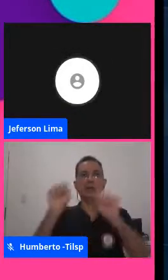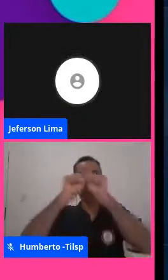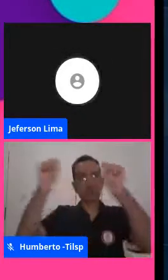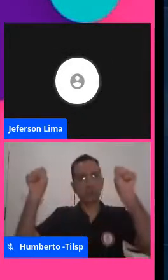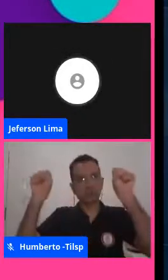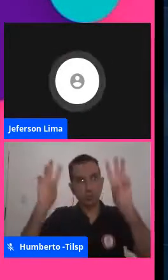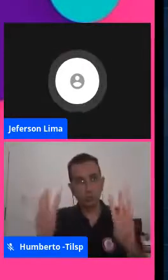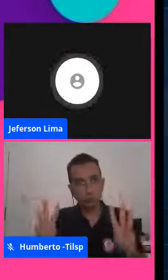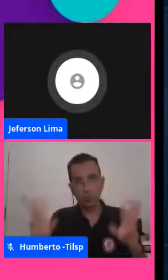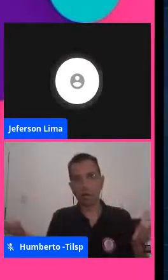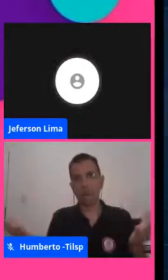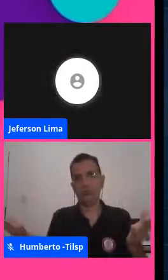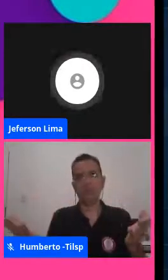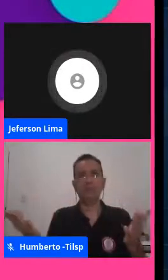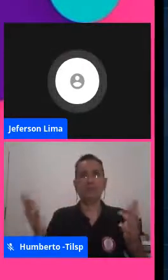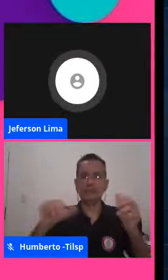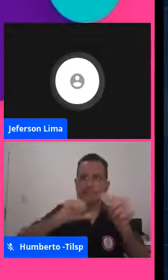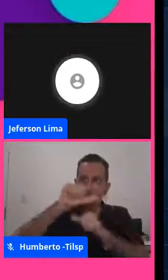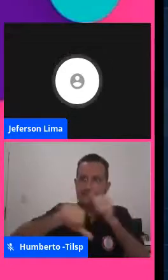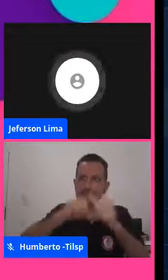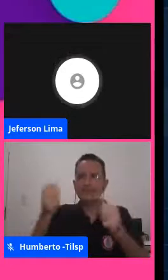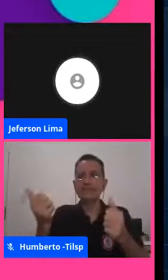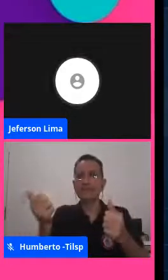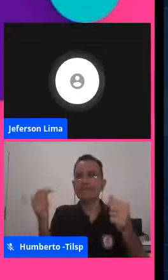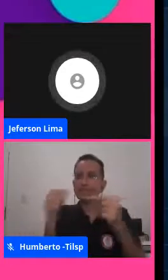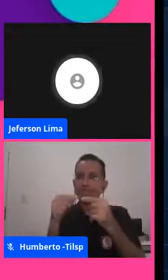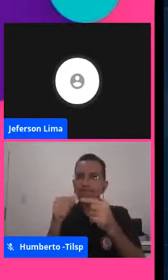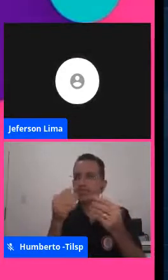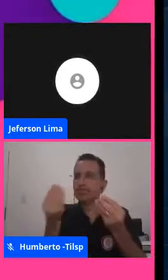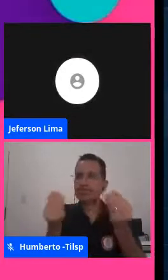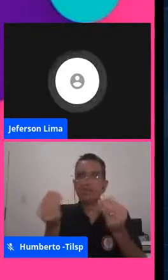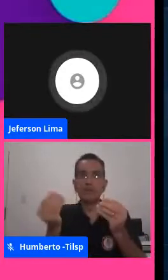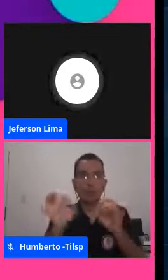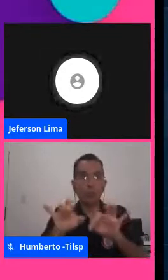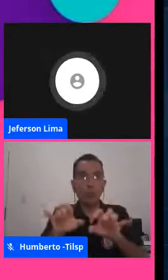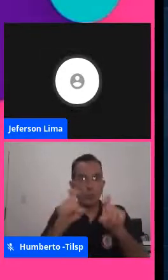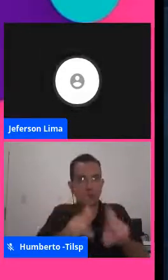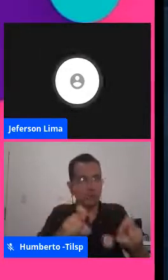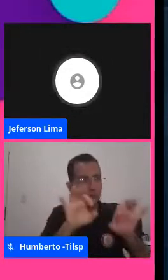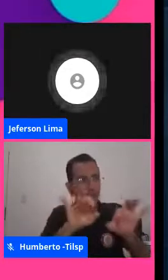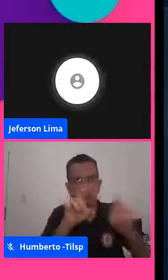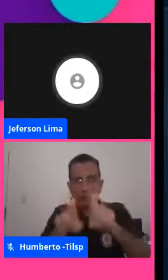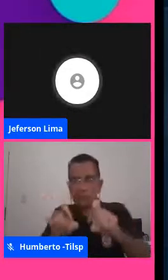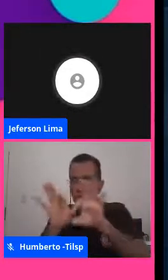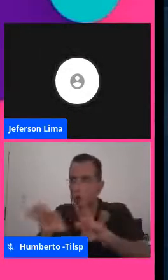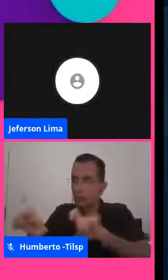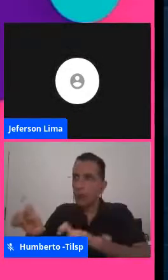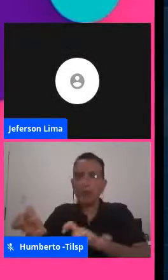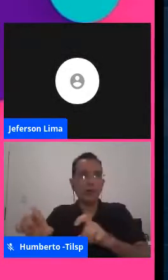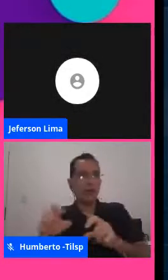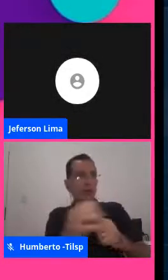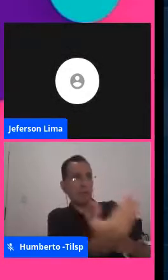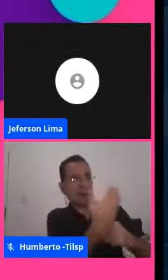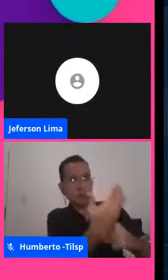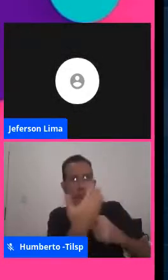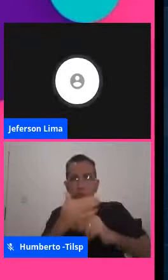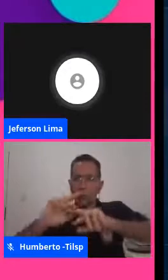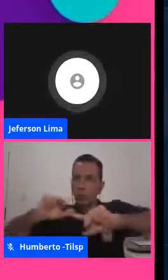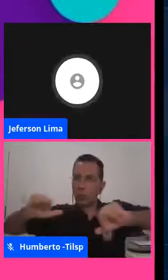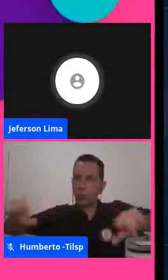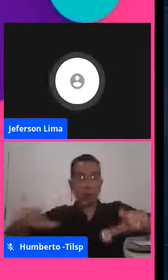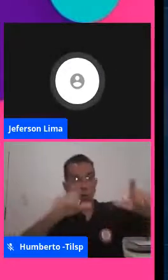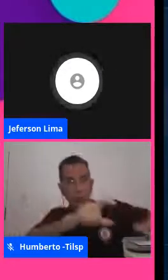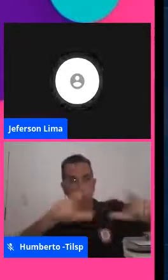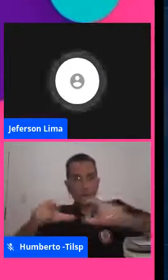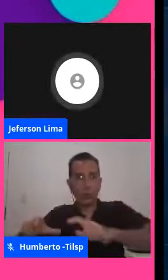que implementar uma aplicação que esteja trabalhando em vários computadores, com vários recursos, em várias regiões. Imagina